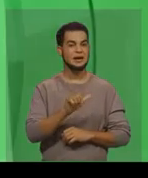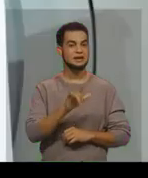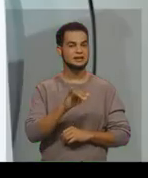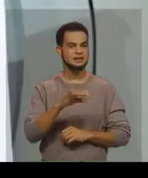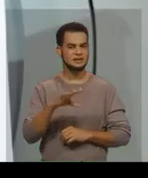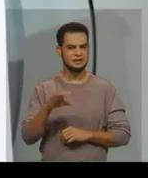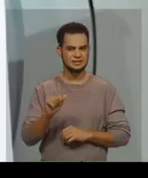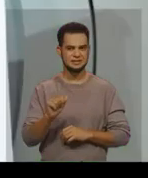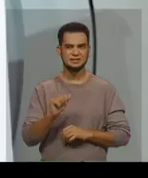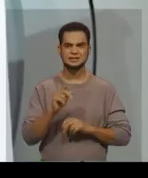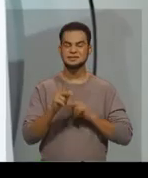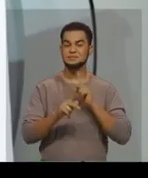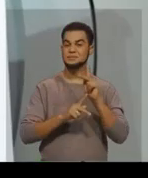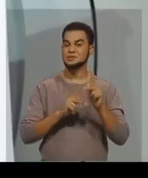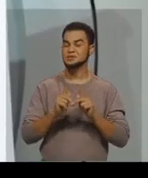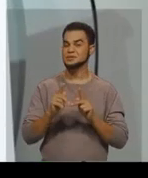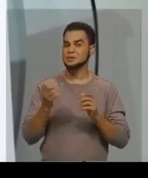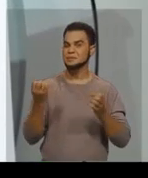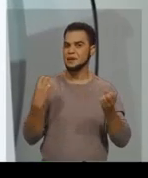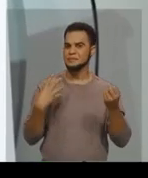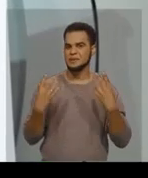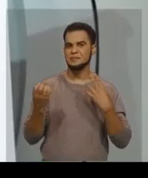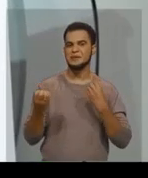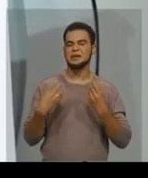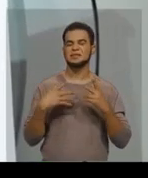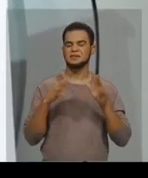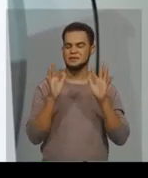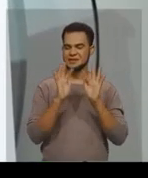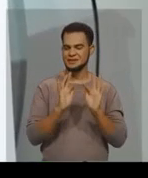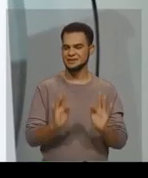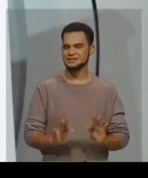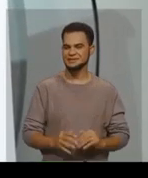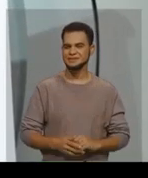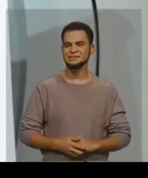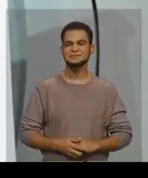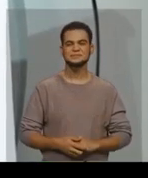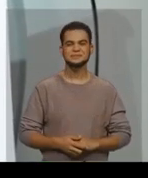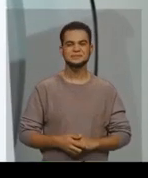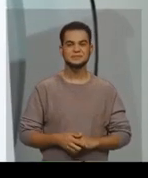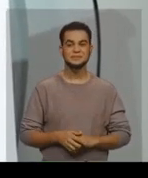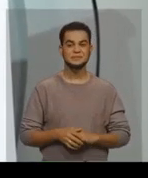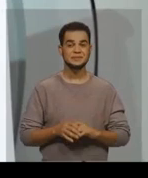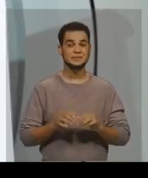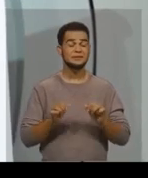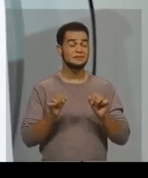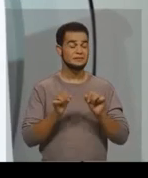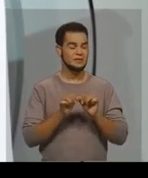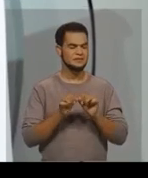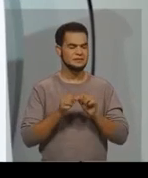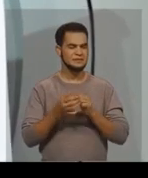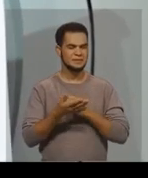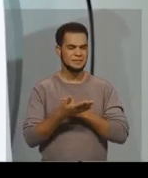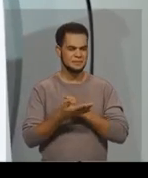entrado em contato com a gente, estou muito feliz. Vamos lá. Vamos fazer só um básico aqui.